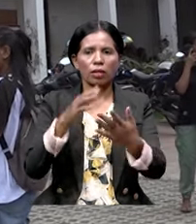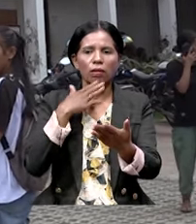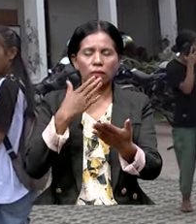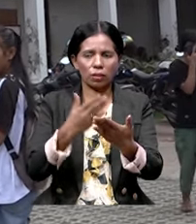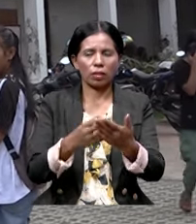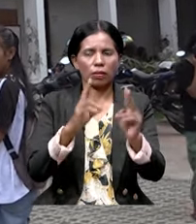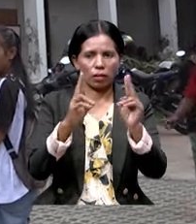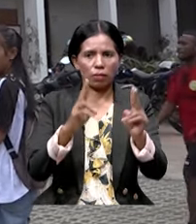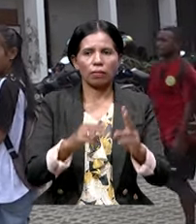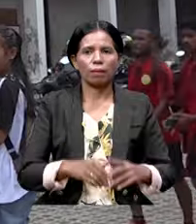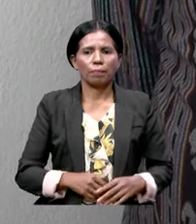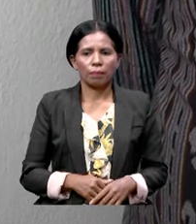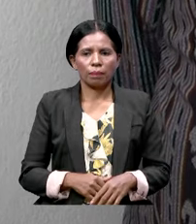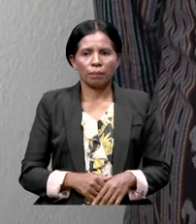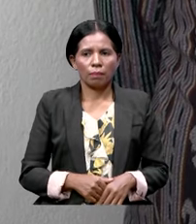liu.